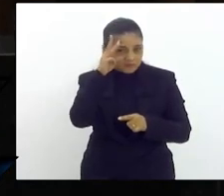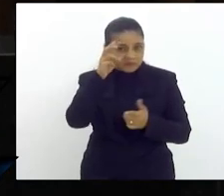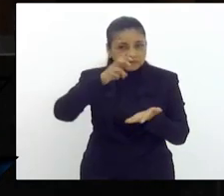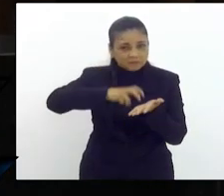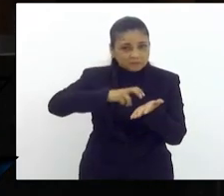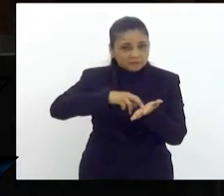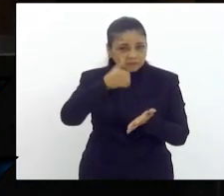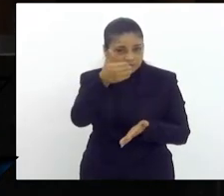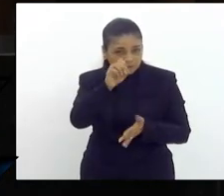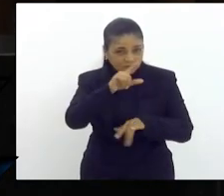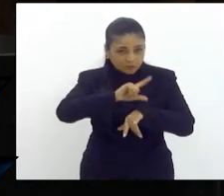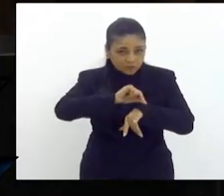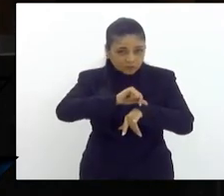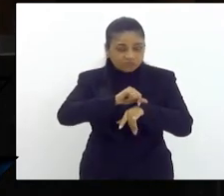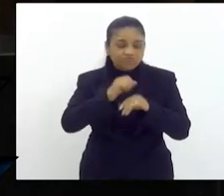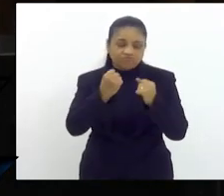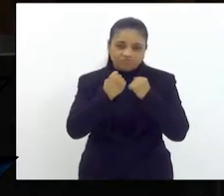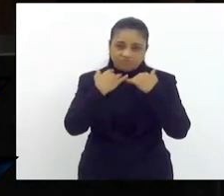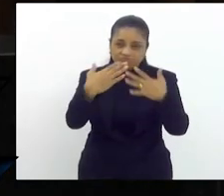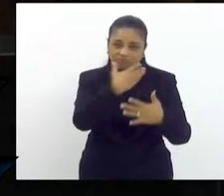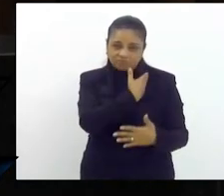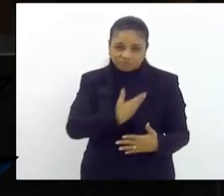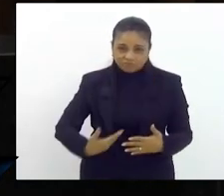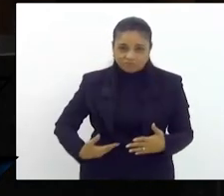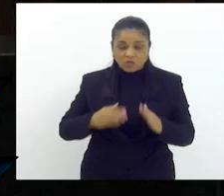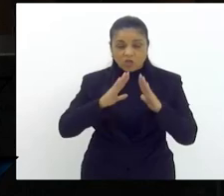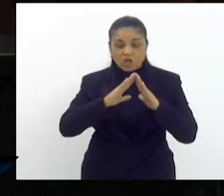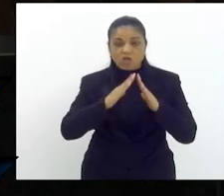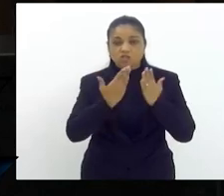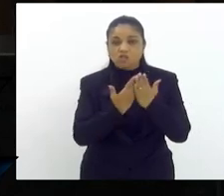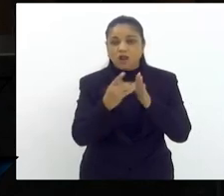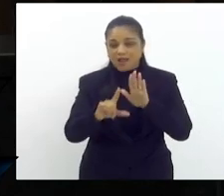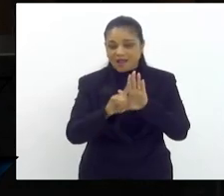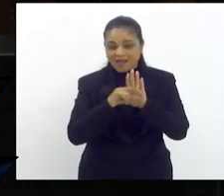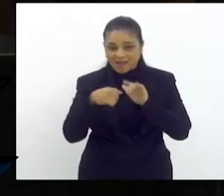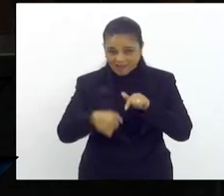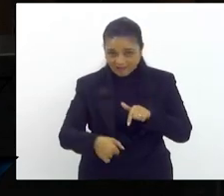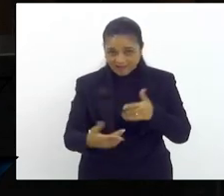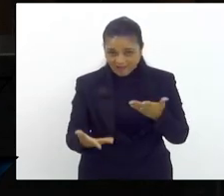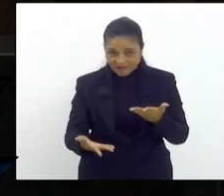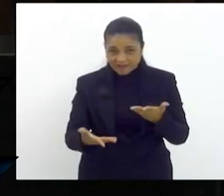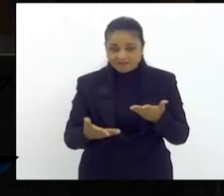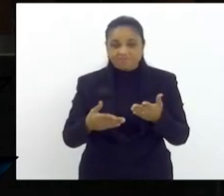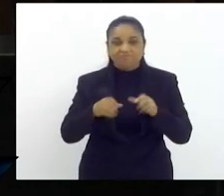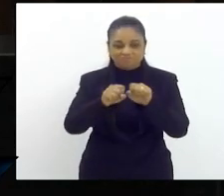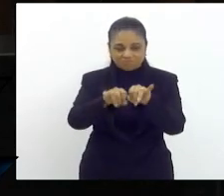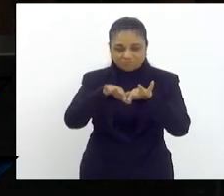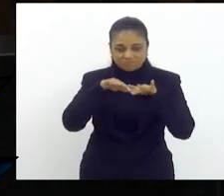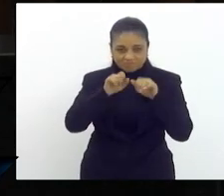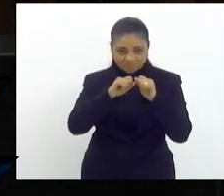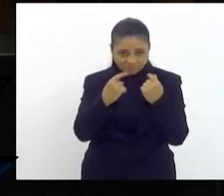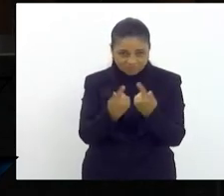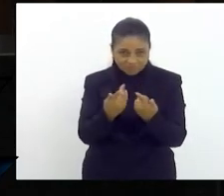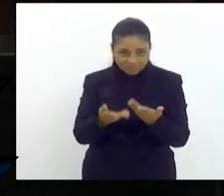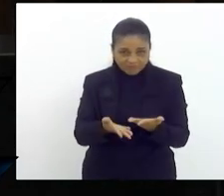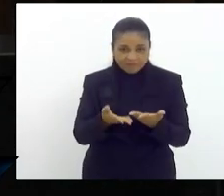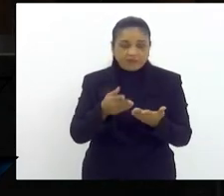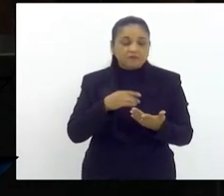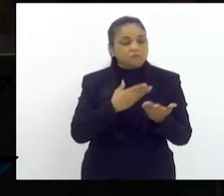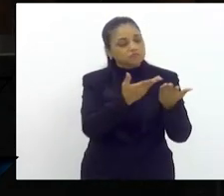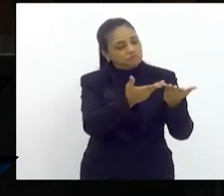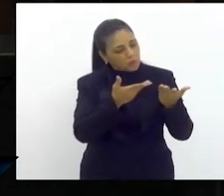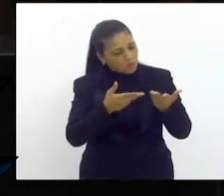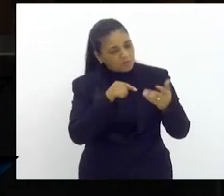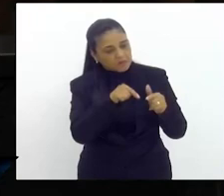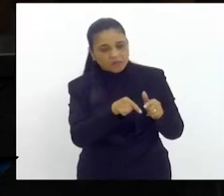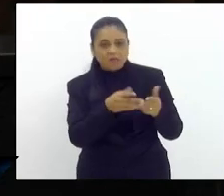realizaremos essa audiência pública na escola do Legislativo aqui dentro da Assembleia Legislativa então vossa excelência está